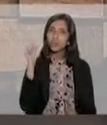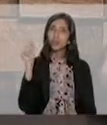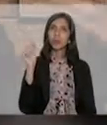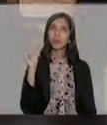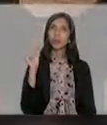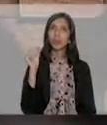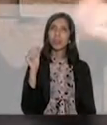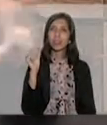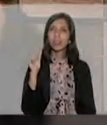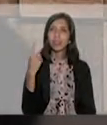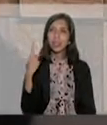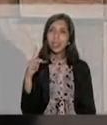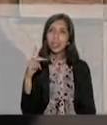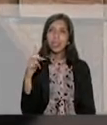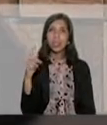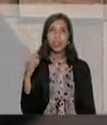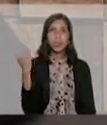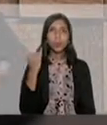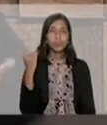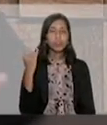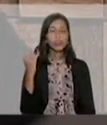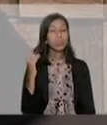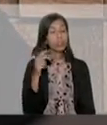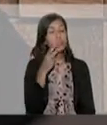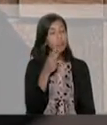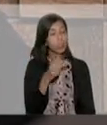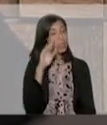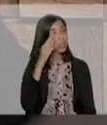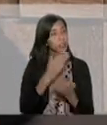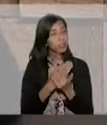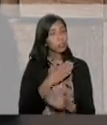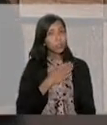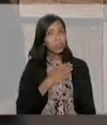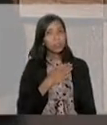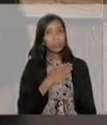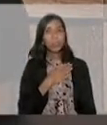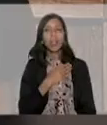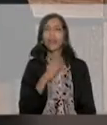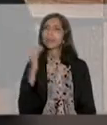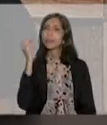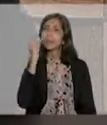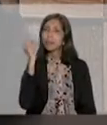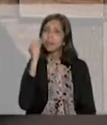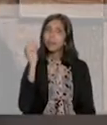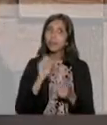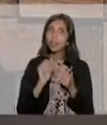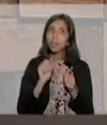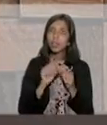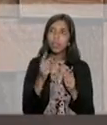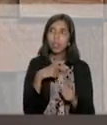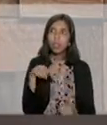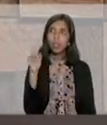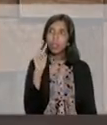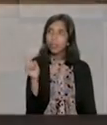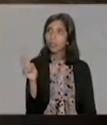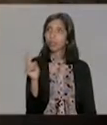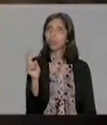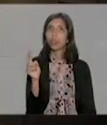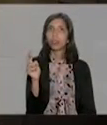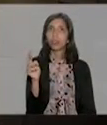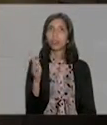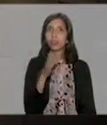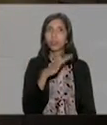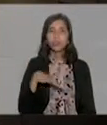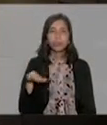agora, né? Com esse peso. Ele, não, estou falando. E aí ele fez o teste, né? Quando a gente viu,